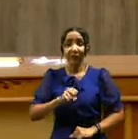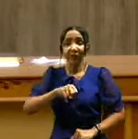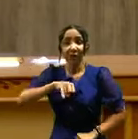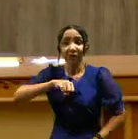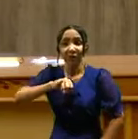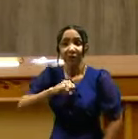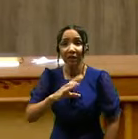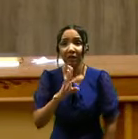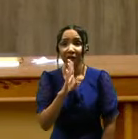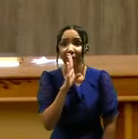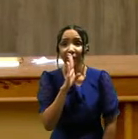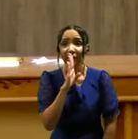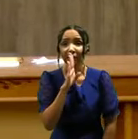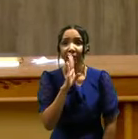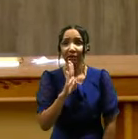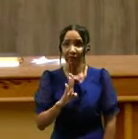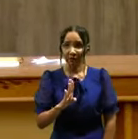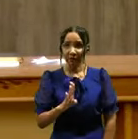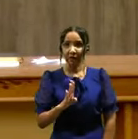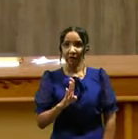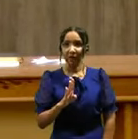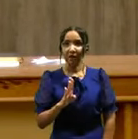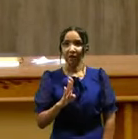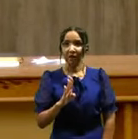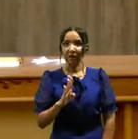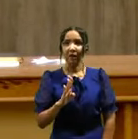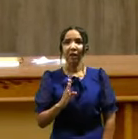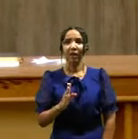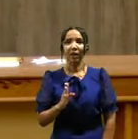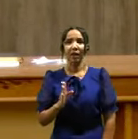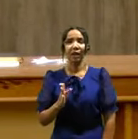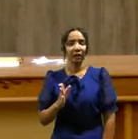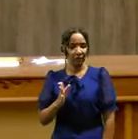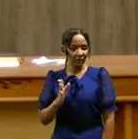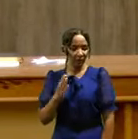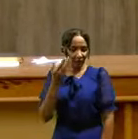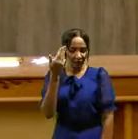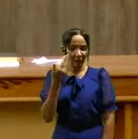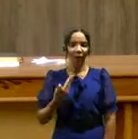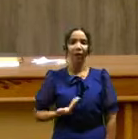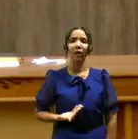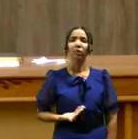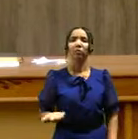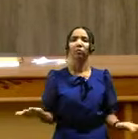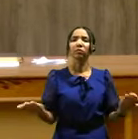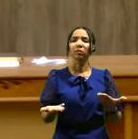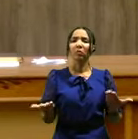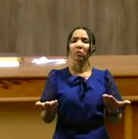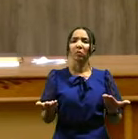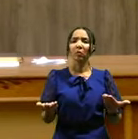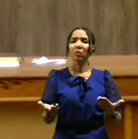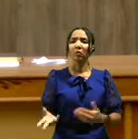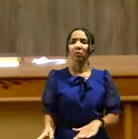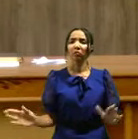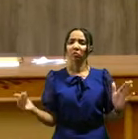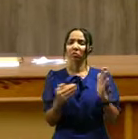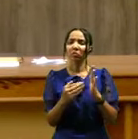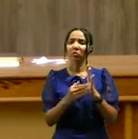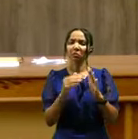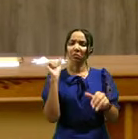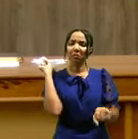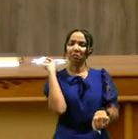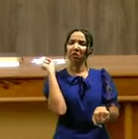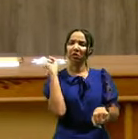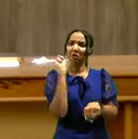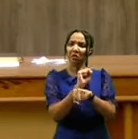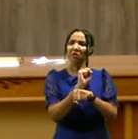nós temos que lutar para não nos calar hoje E aí como foi que a igreja lá atrás cresceu que as autoridades tentava calar que